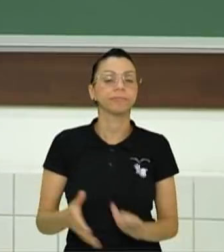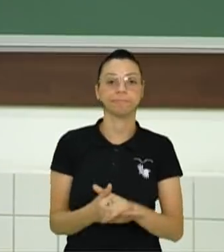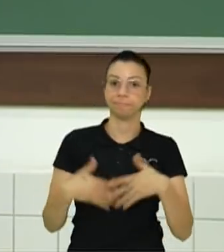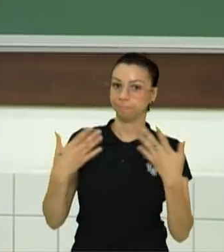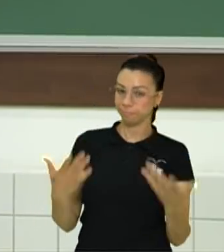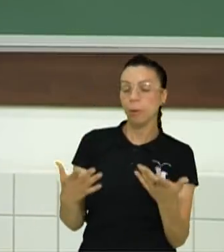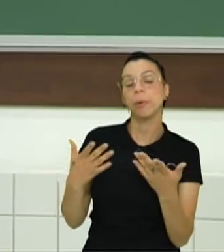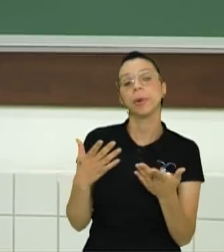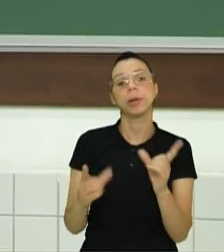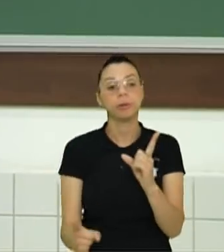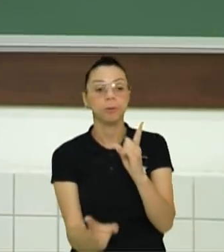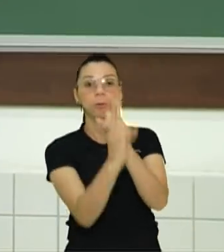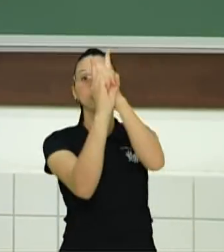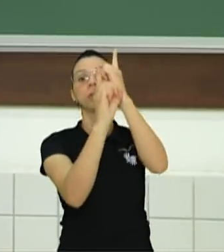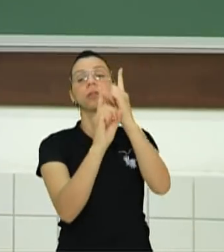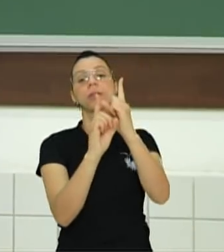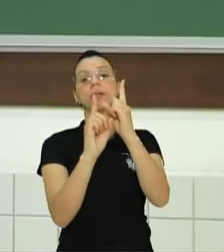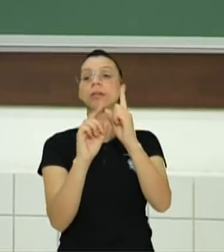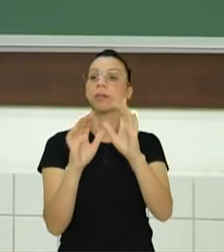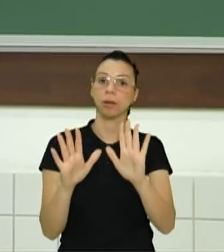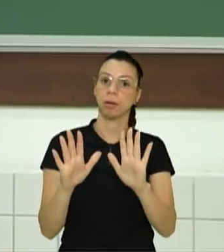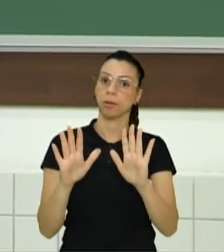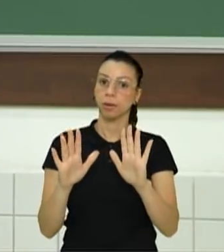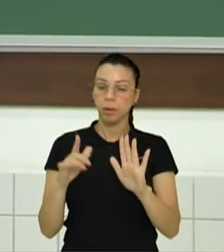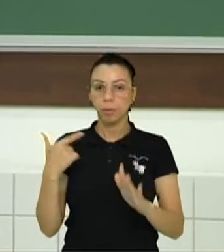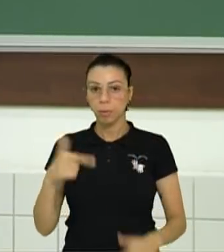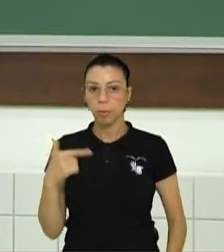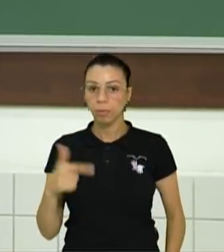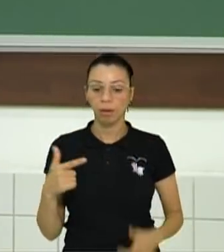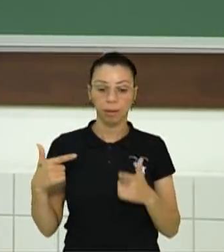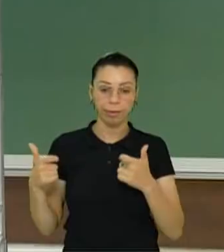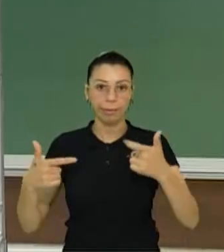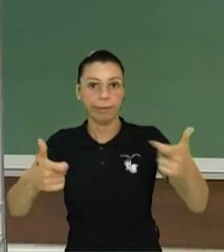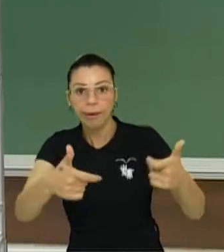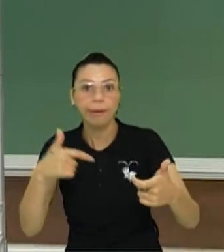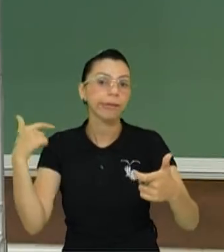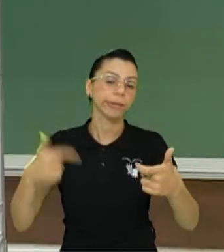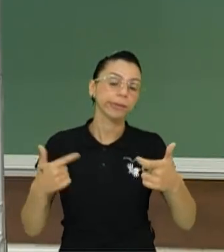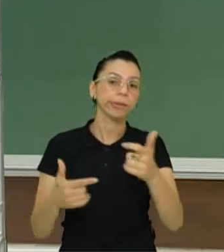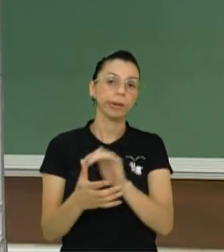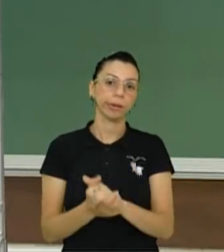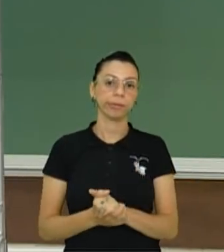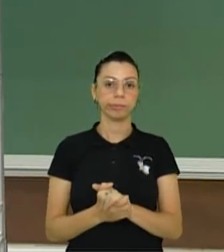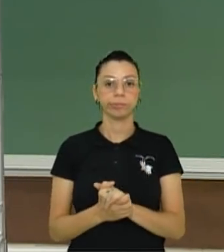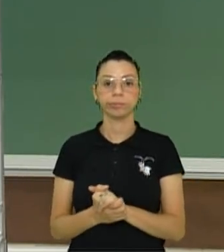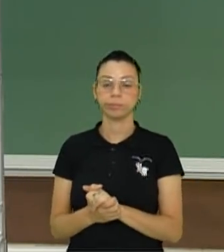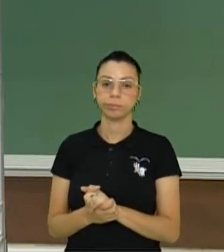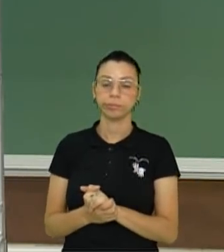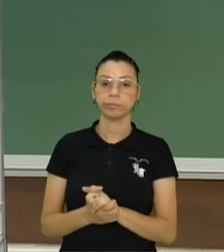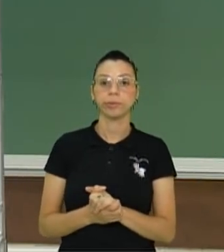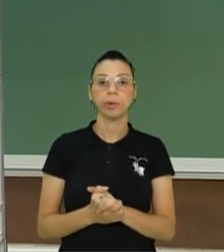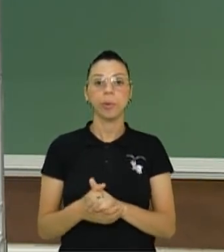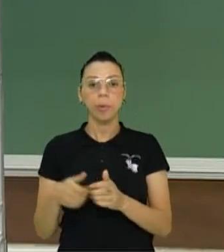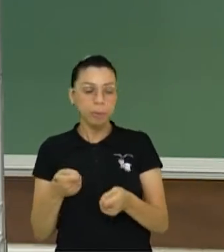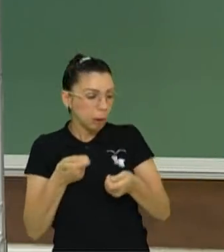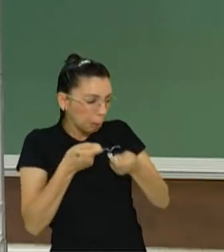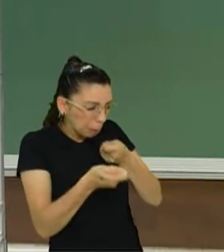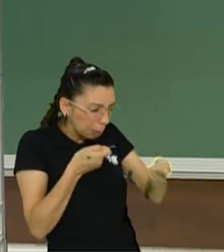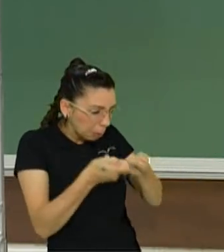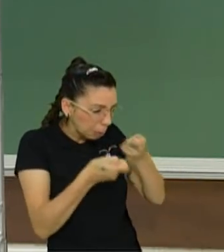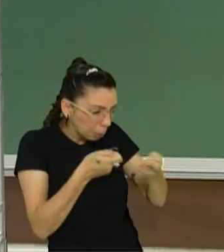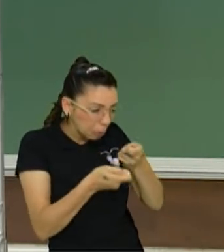plebeus encontraram, sem fazer derramamento de sangue, sem fazer, como diz o outro, um esforço sequer, pressionar os